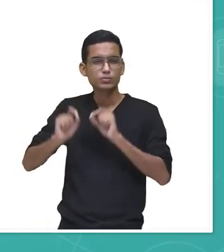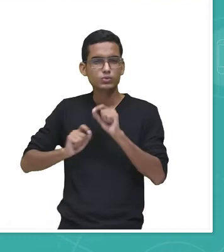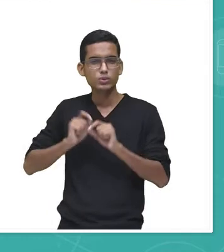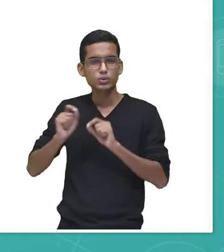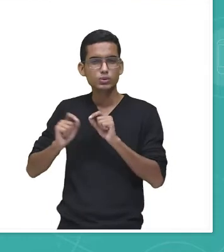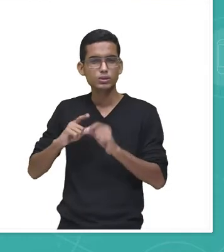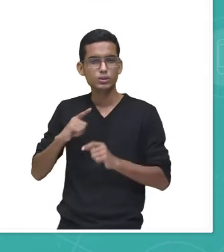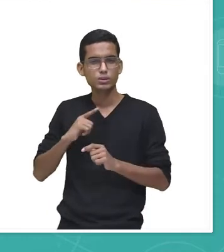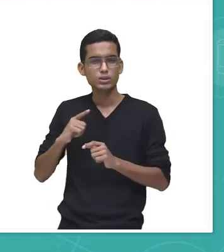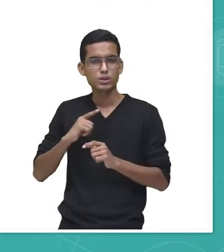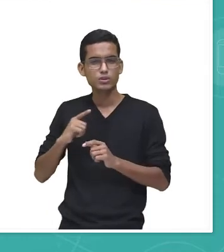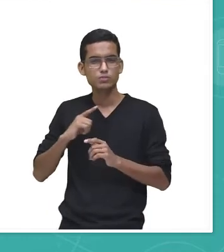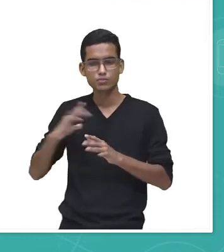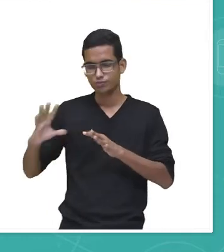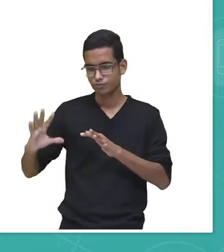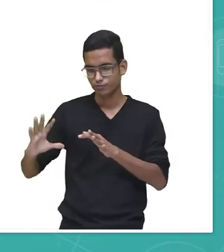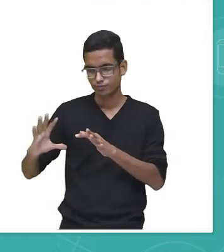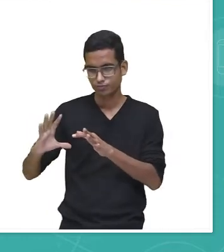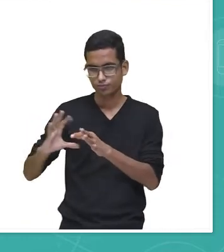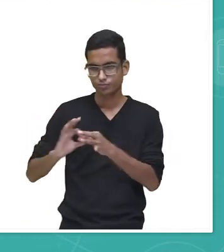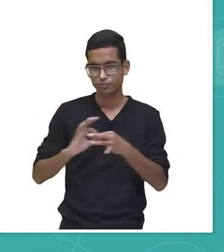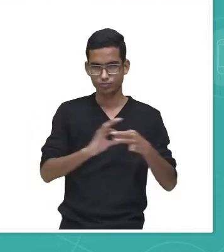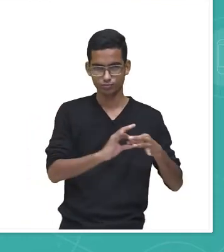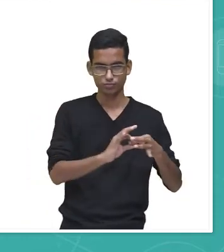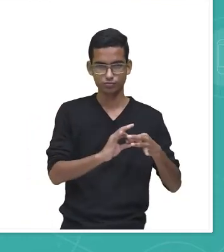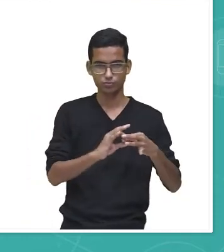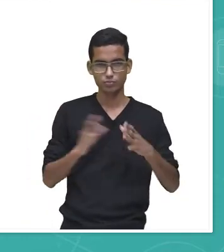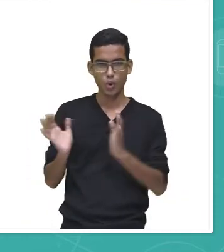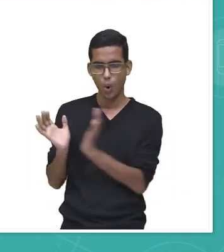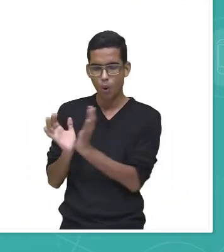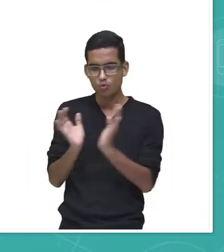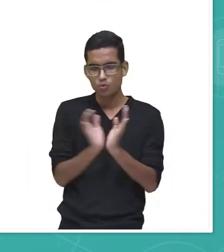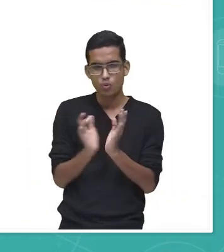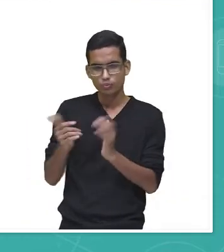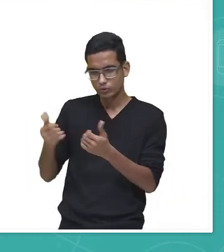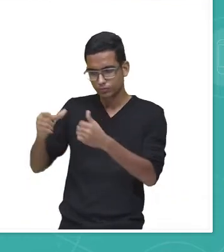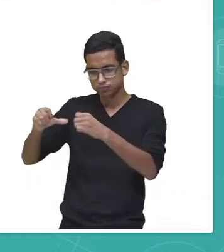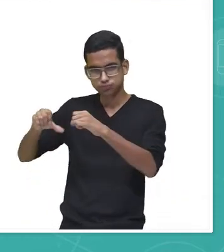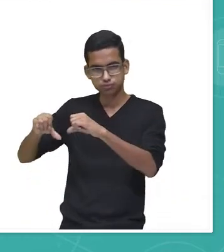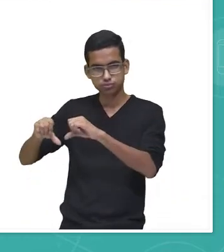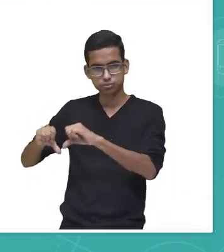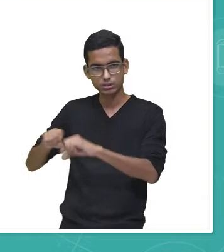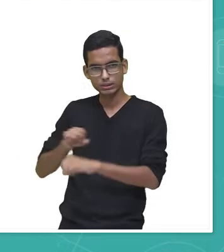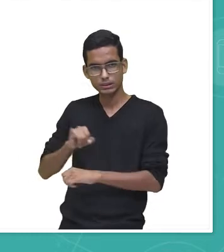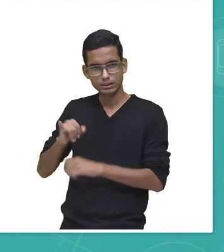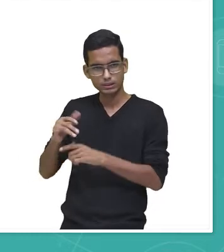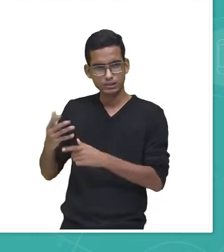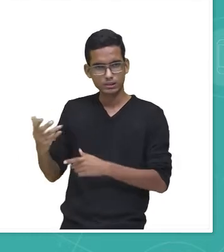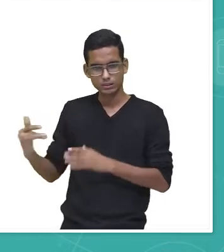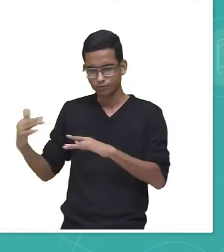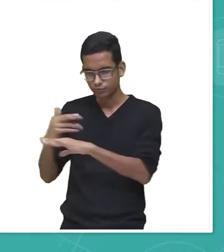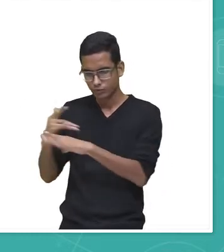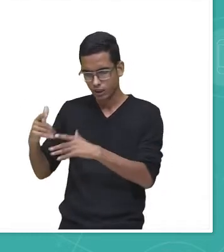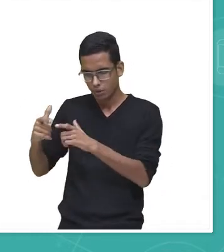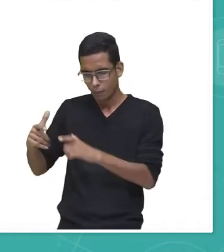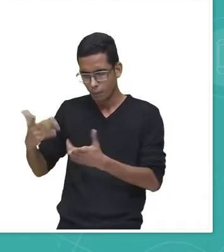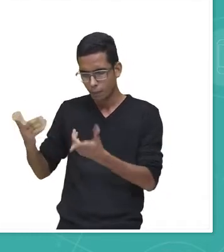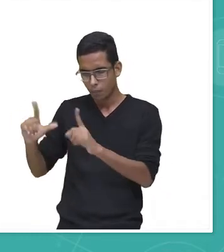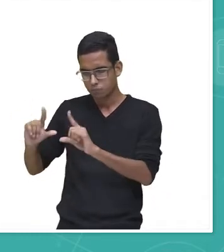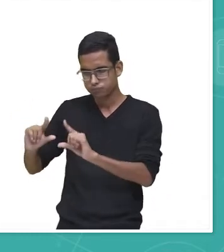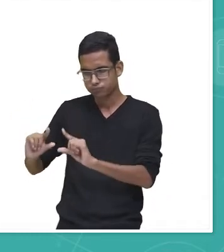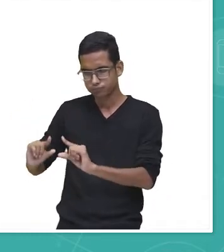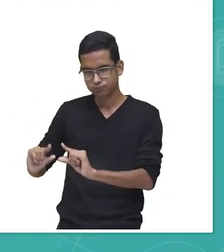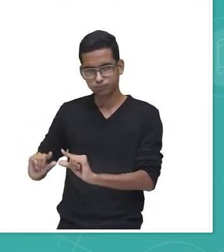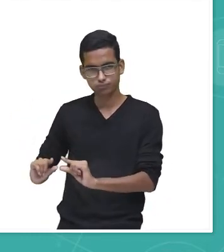esse grupo que está ascendendo. Se as cidades perderam importância, se a vida agora é rural, nós temos que acompanhar esse